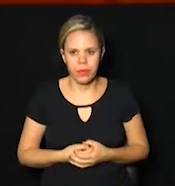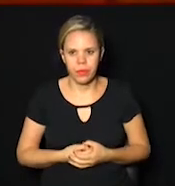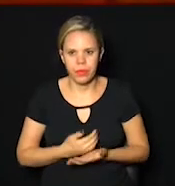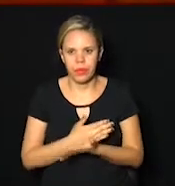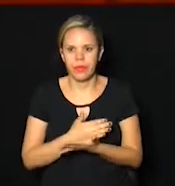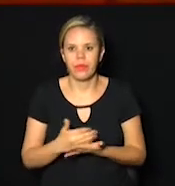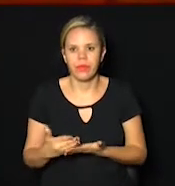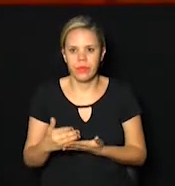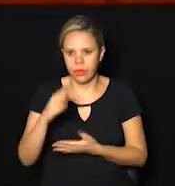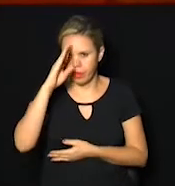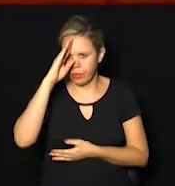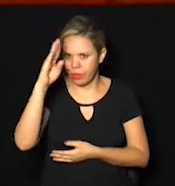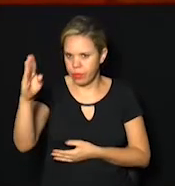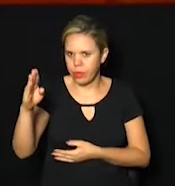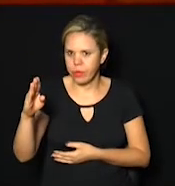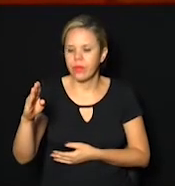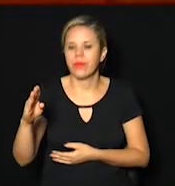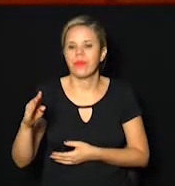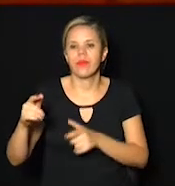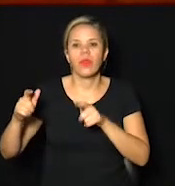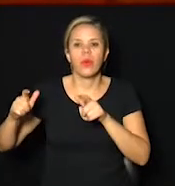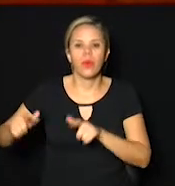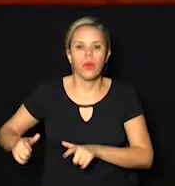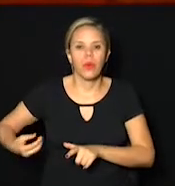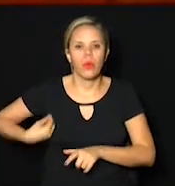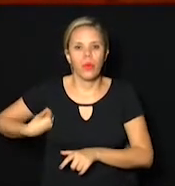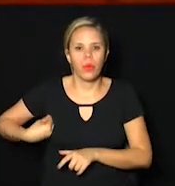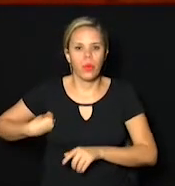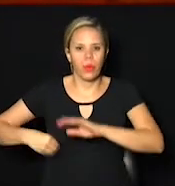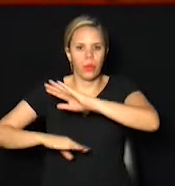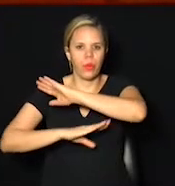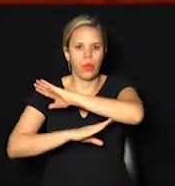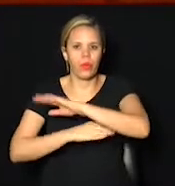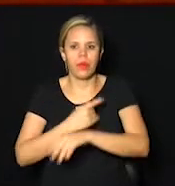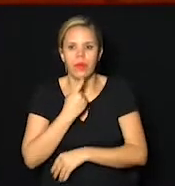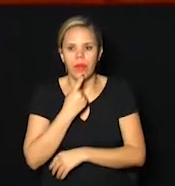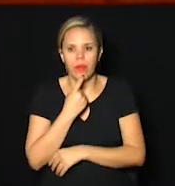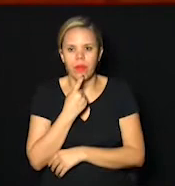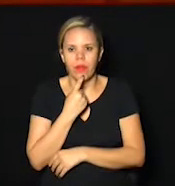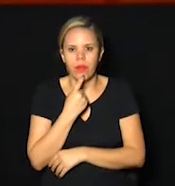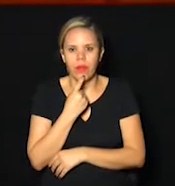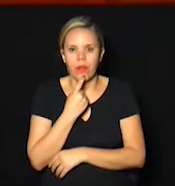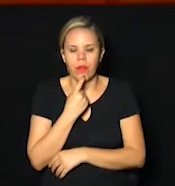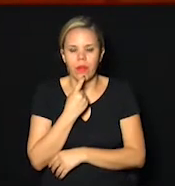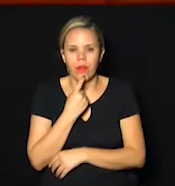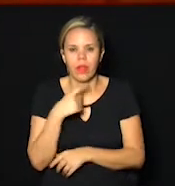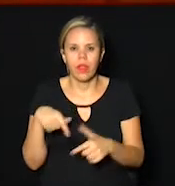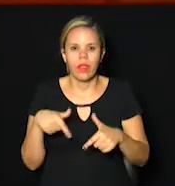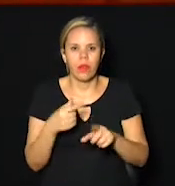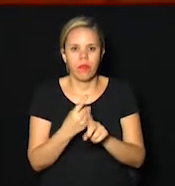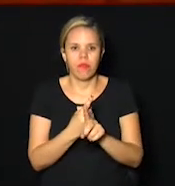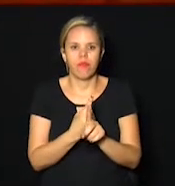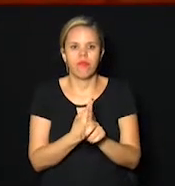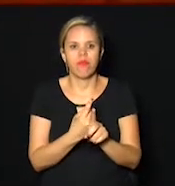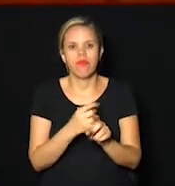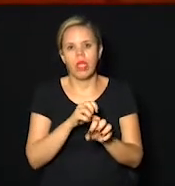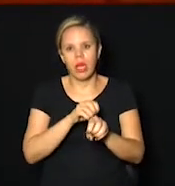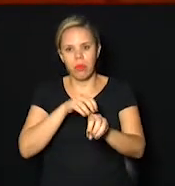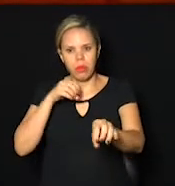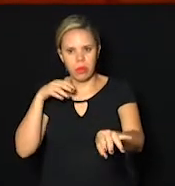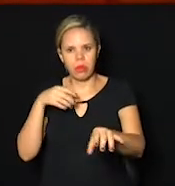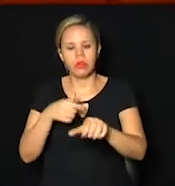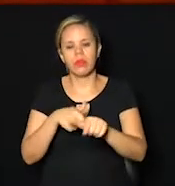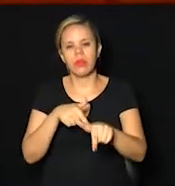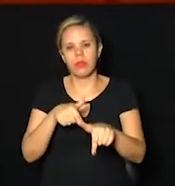começar, e principalmente por estar num ambiente como a Câmara Municipal de Campinas, embora indiretamente, embora à distância, eu quero começar fazendo